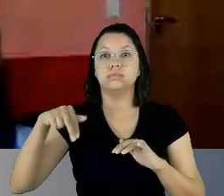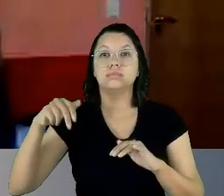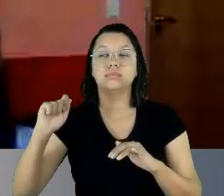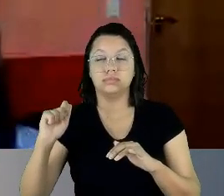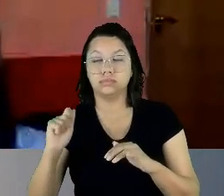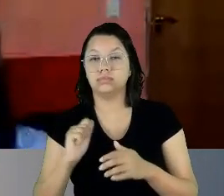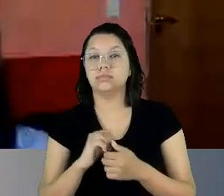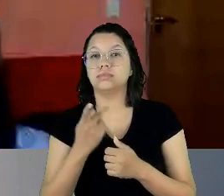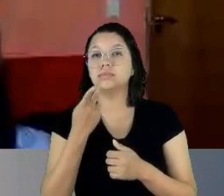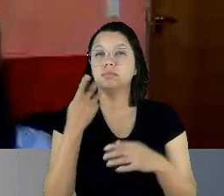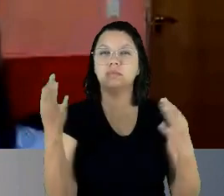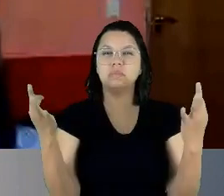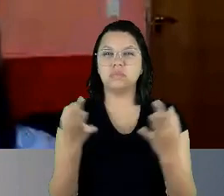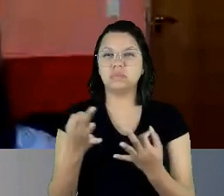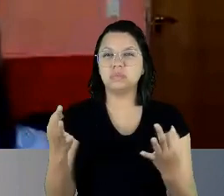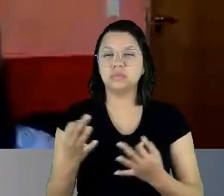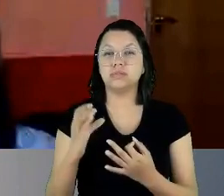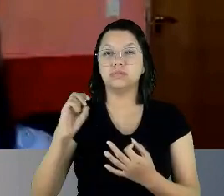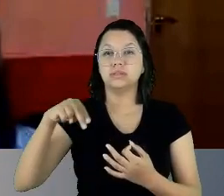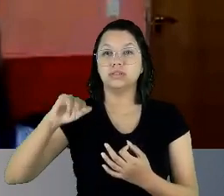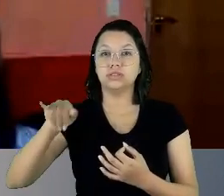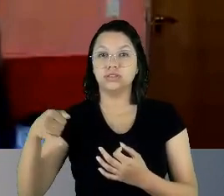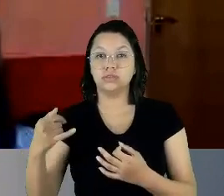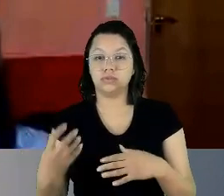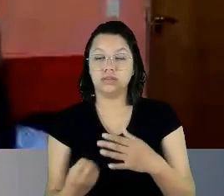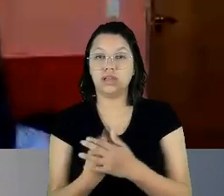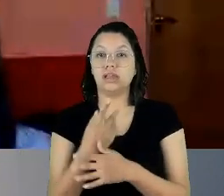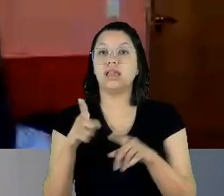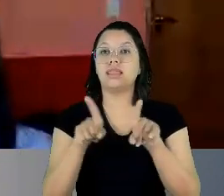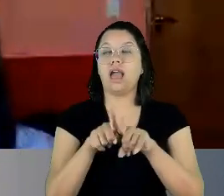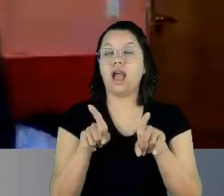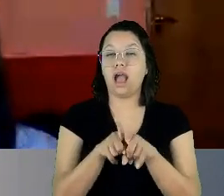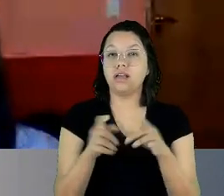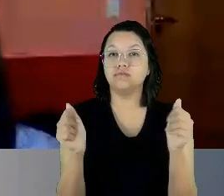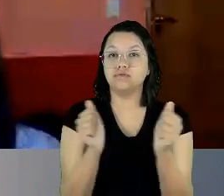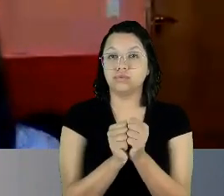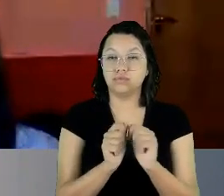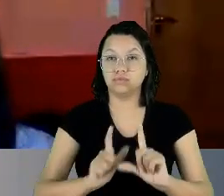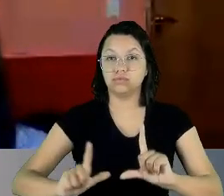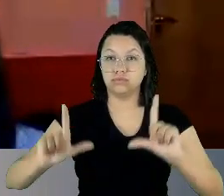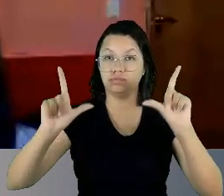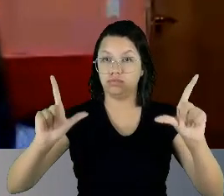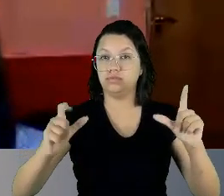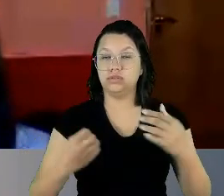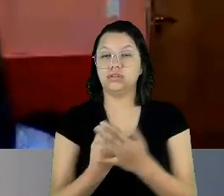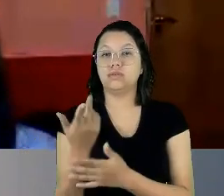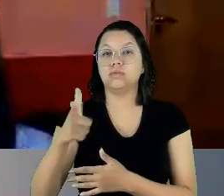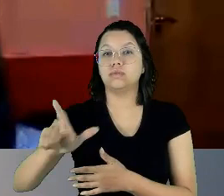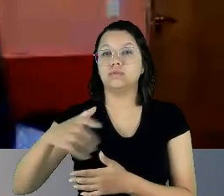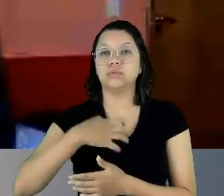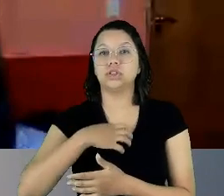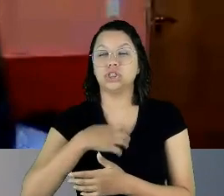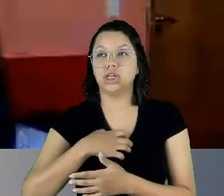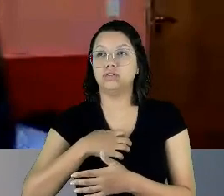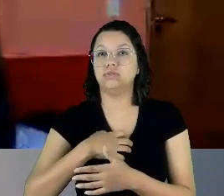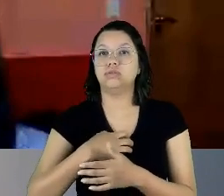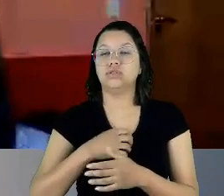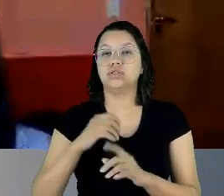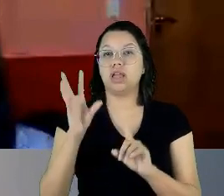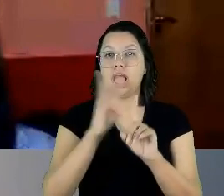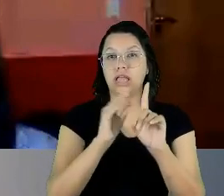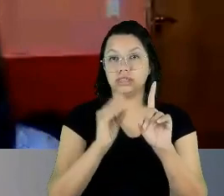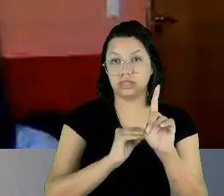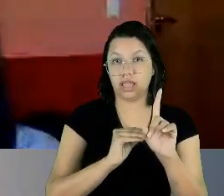Ana Carolina Jardim disse: excelente, que o CNJ implemente essa plataforma e crie uma outra forma ou uma cartilha para